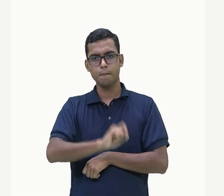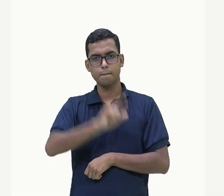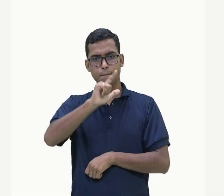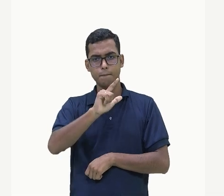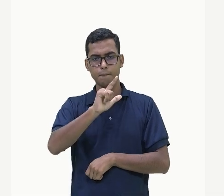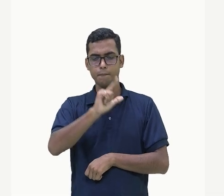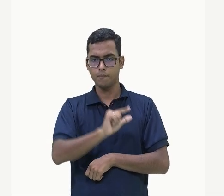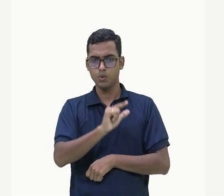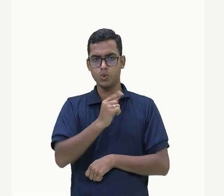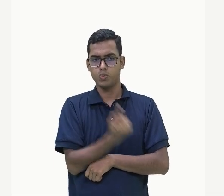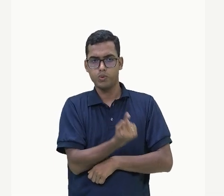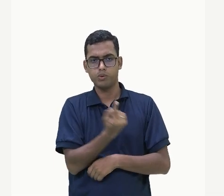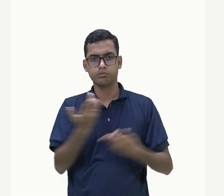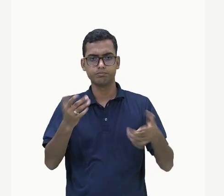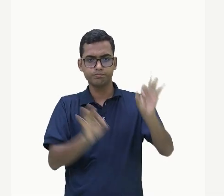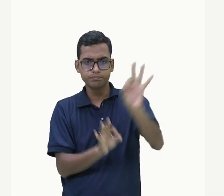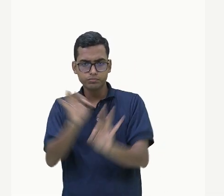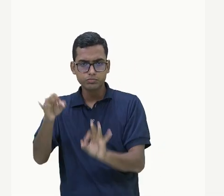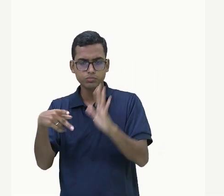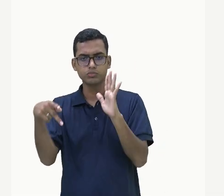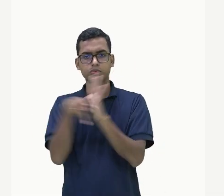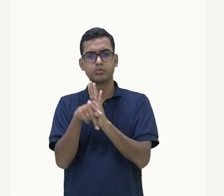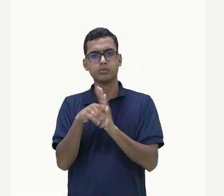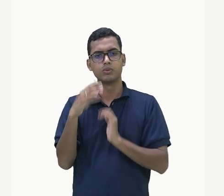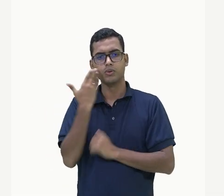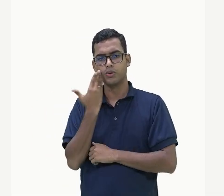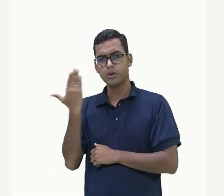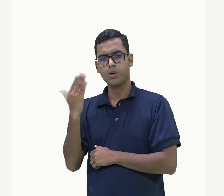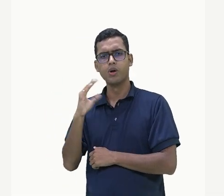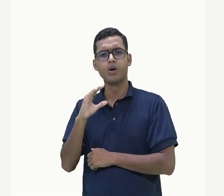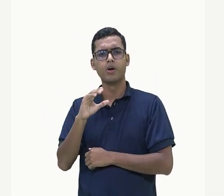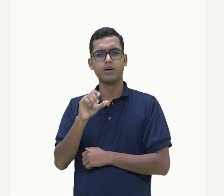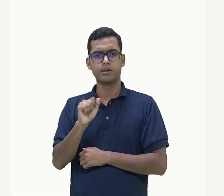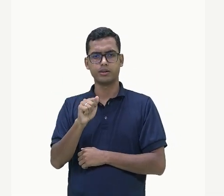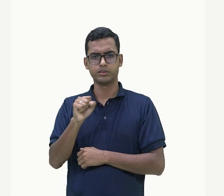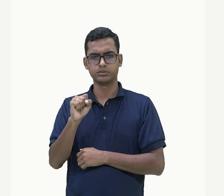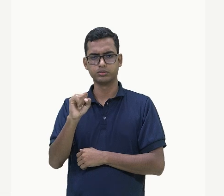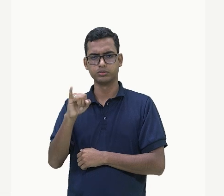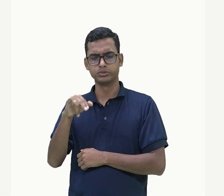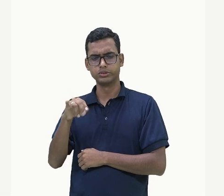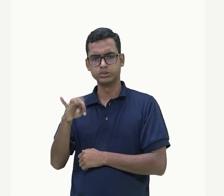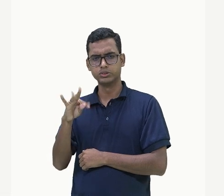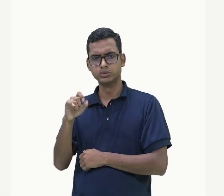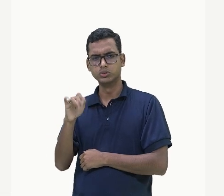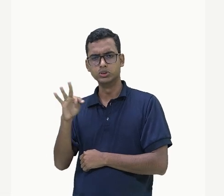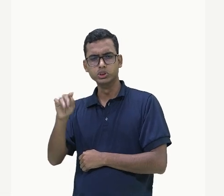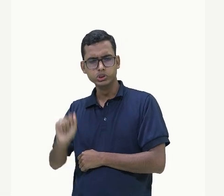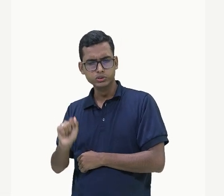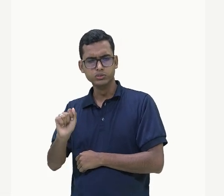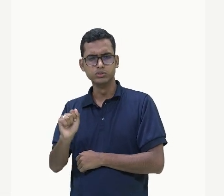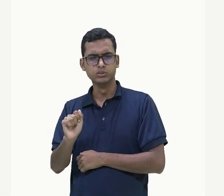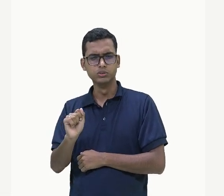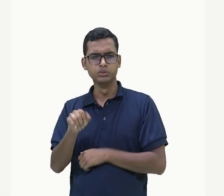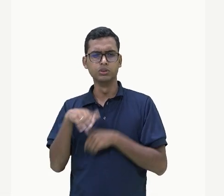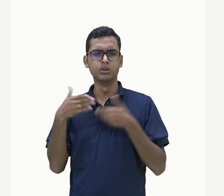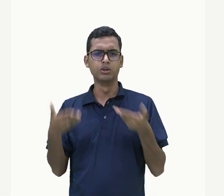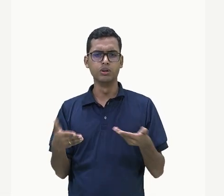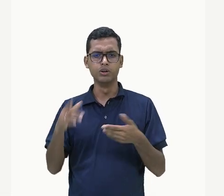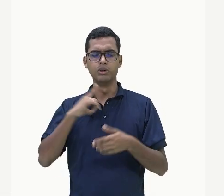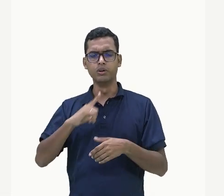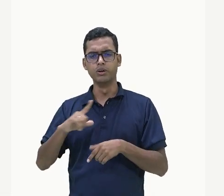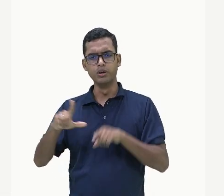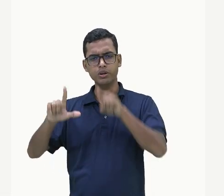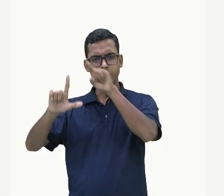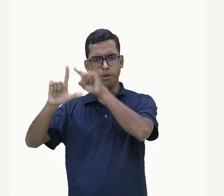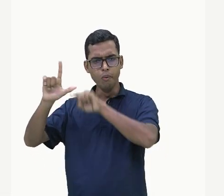das ordenadas é uma assíntota vertical do gráfico, isto é, à medida que x tende para 0,